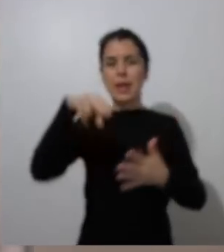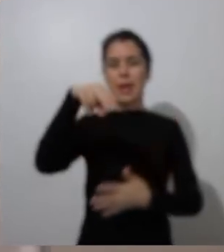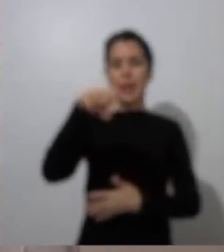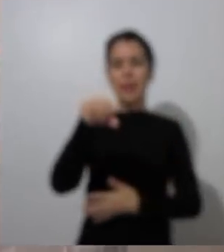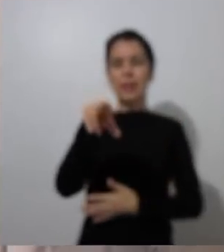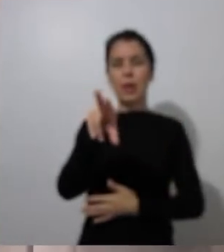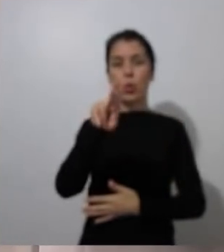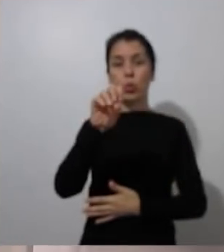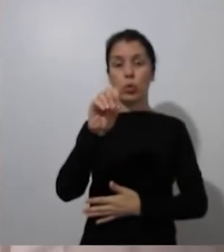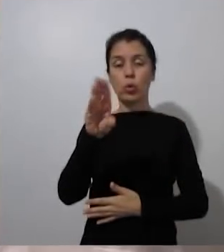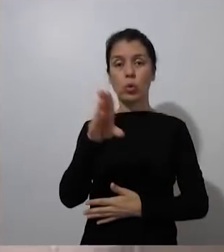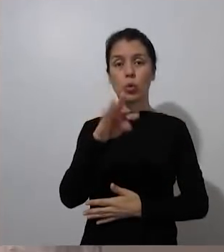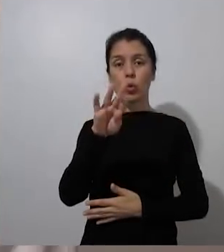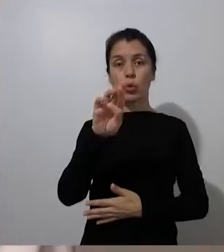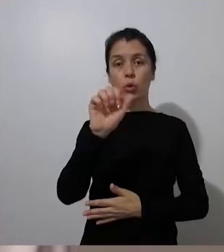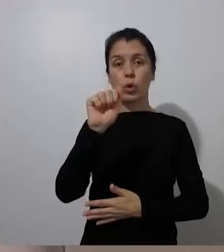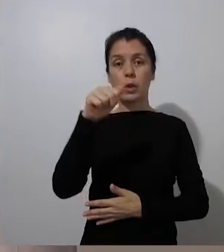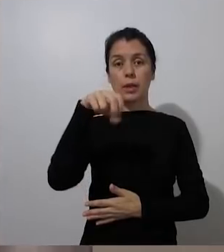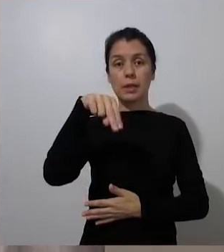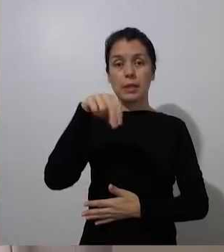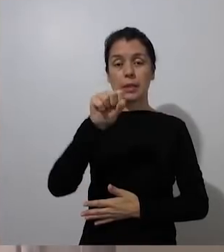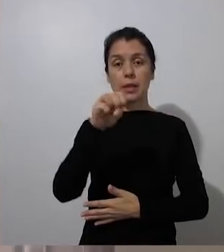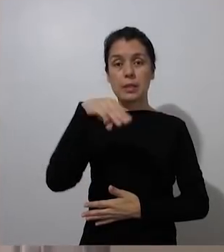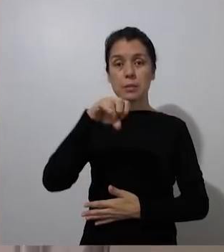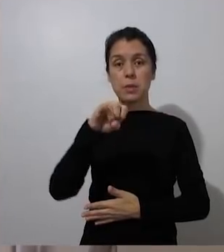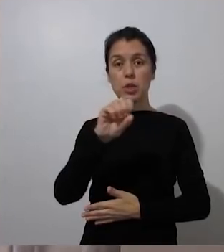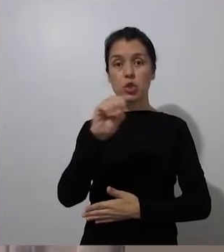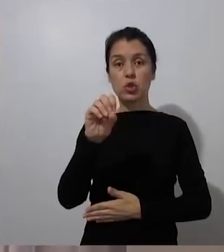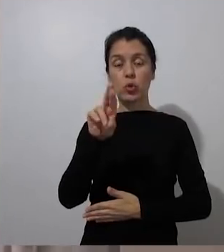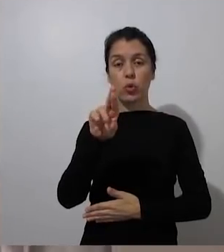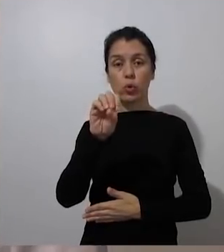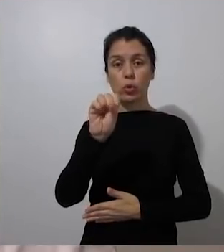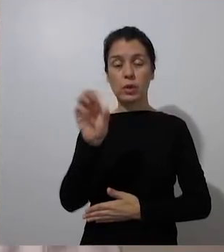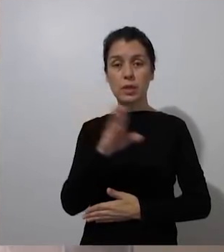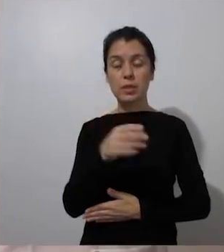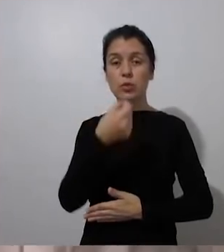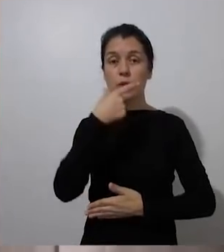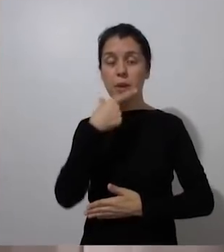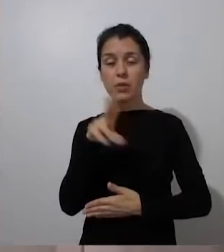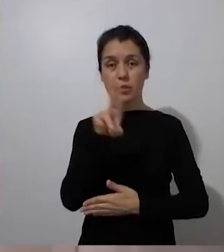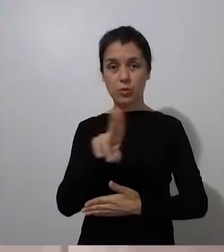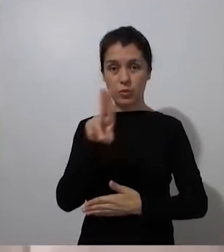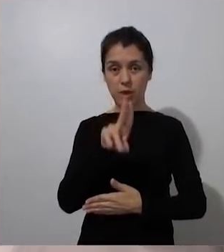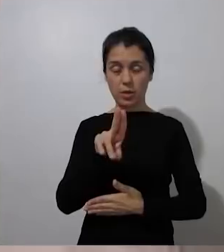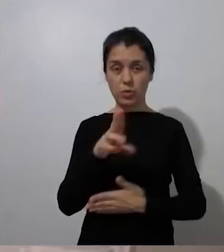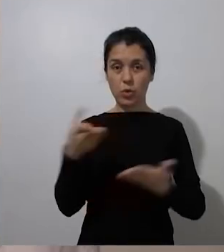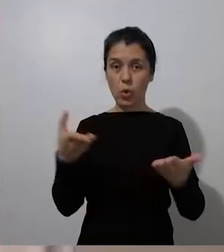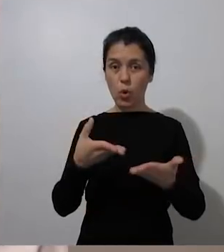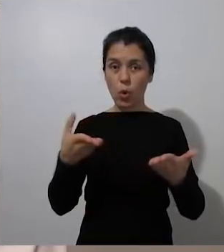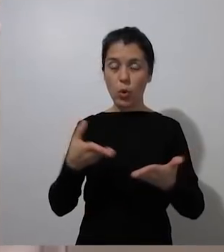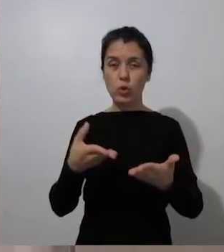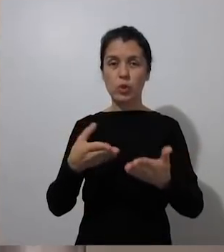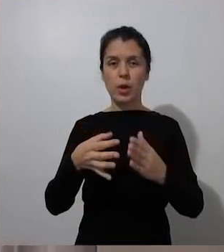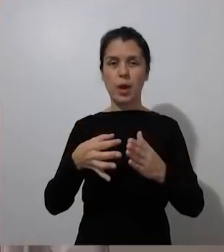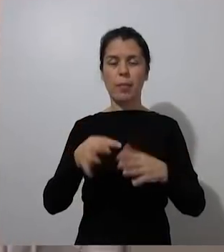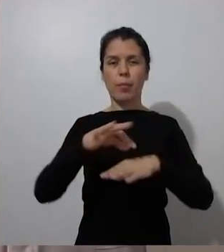para vocês, que são os mais comuns neurotransmissores que foram pesquisados e que as medicações que são através hoje de uma